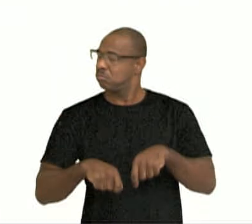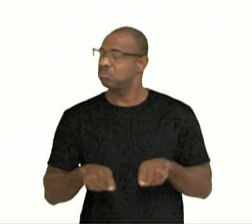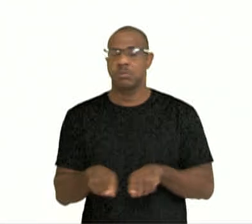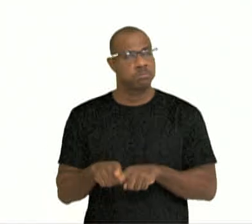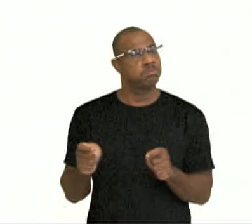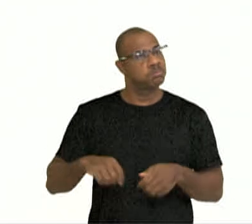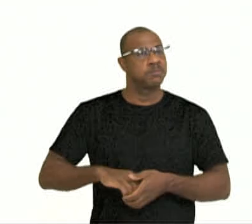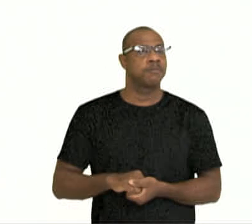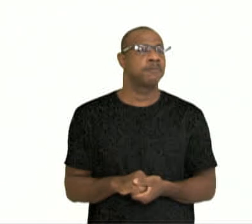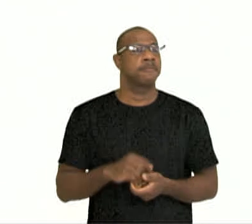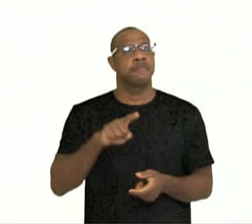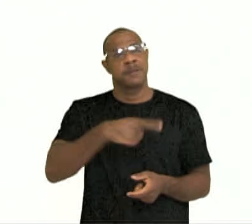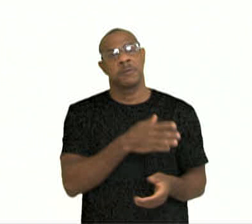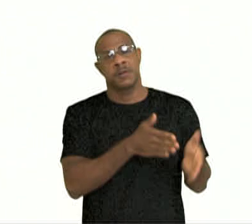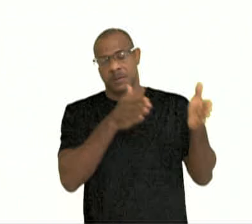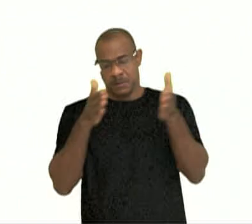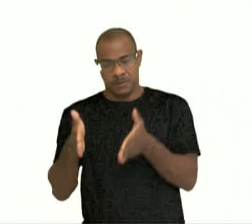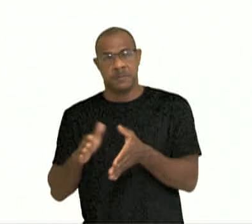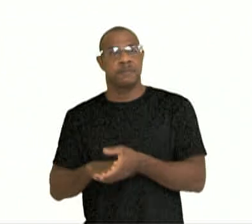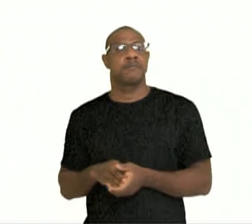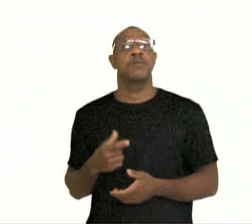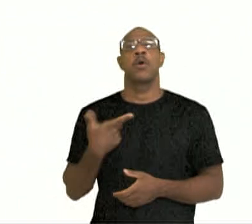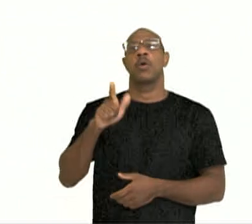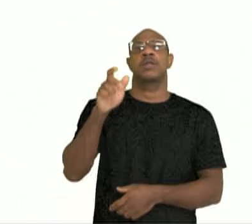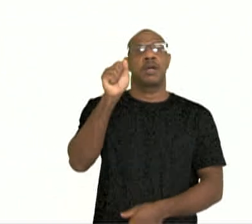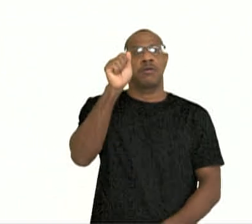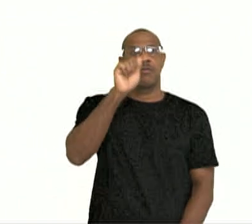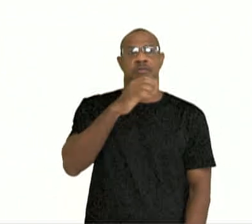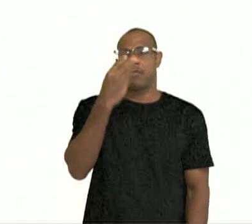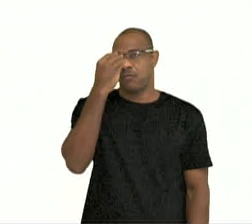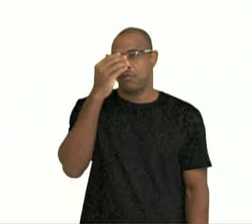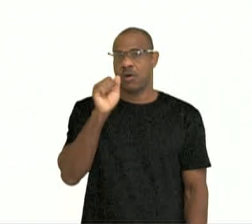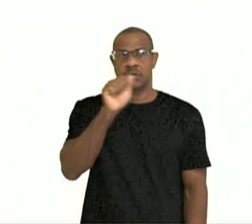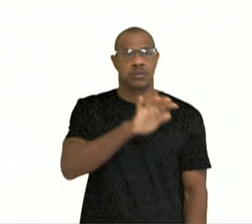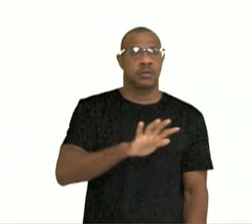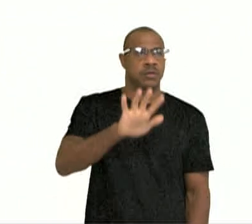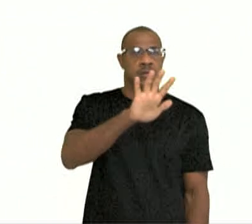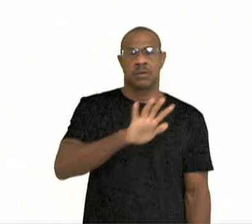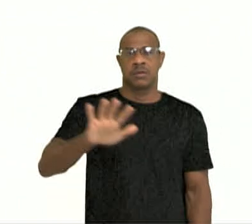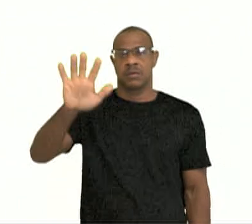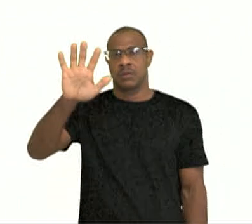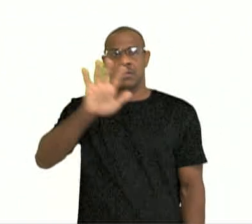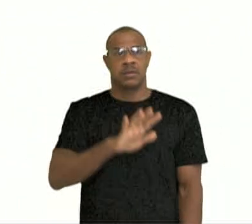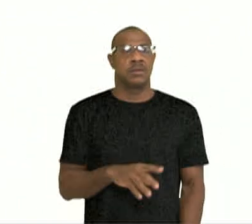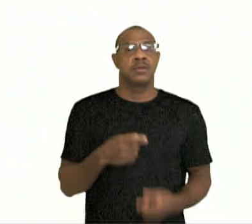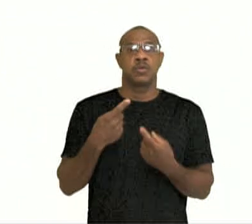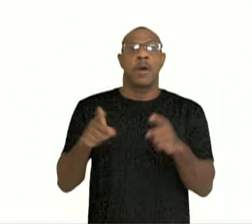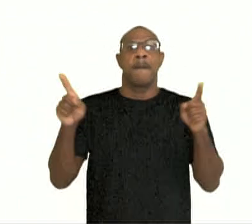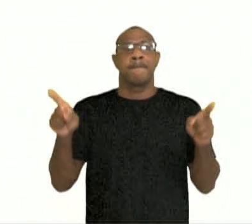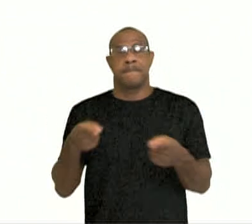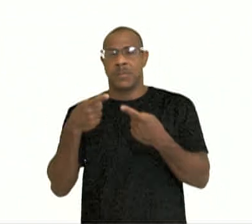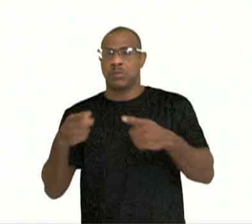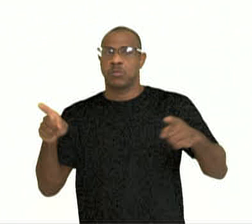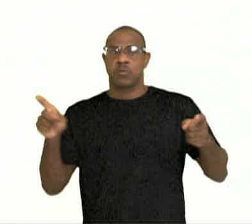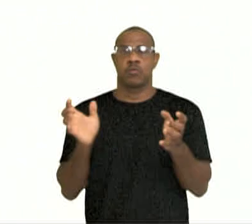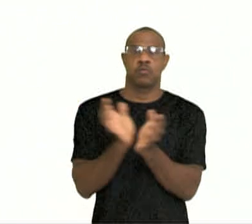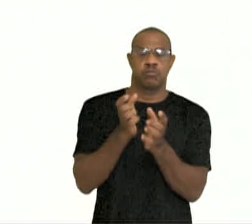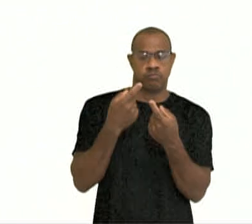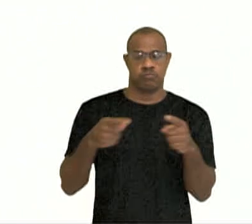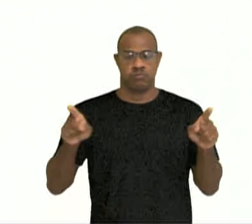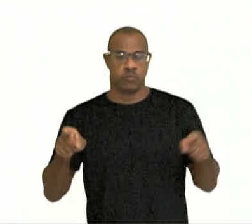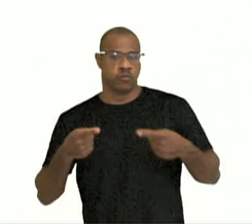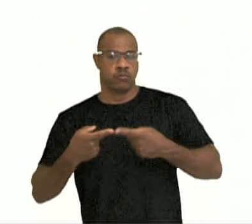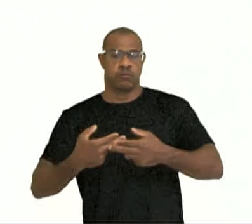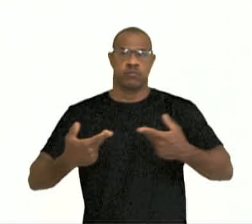depois aqui, gente, eu trouxe, uma outra foto para vocês terem uma ideia também dos musicais. Os musicais